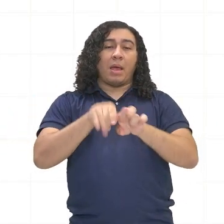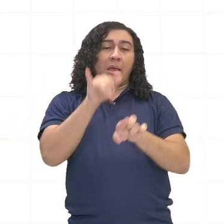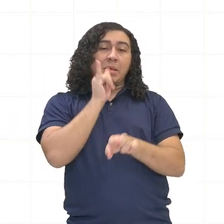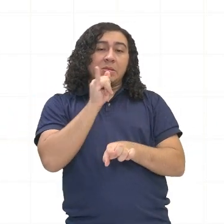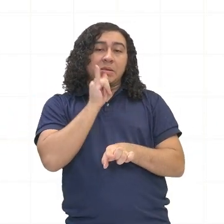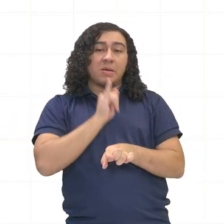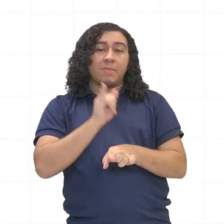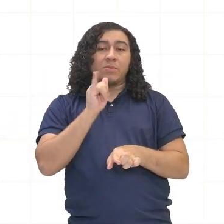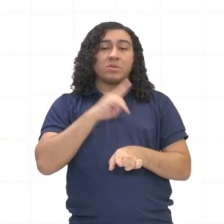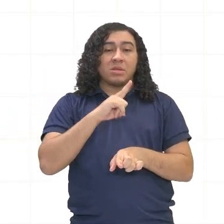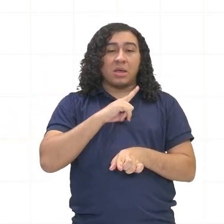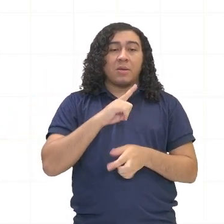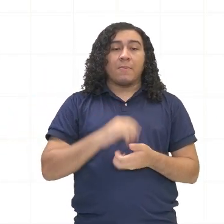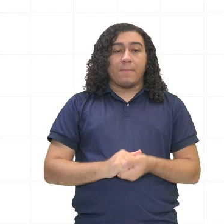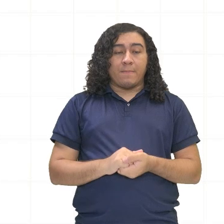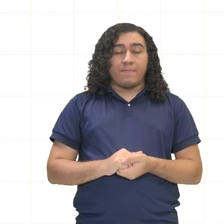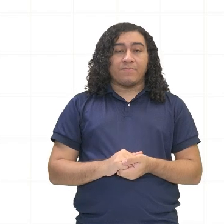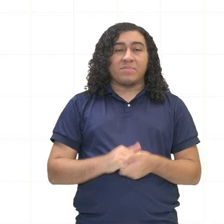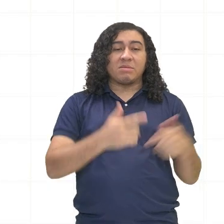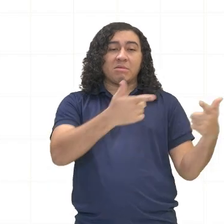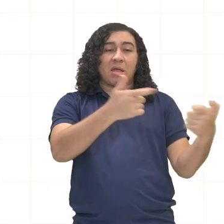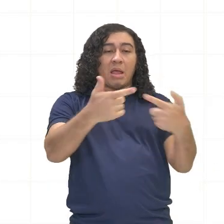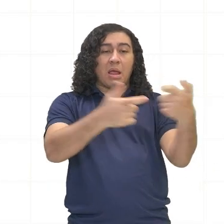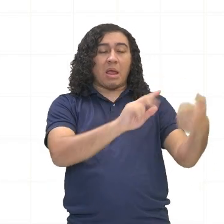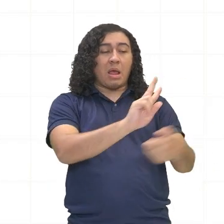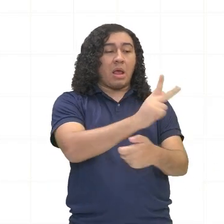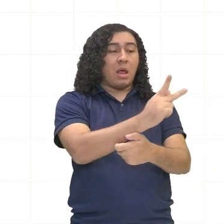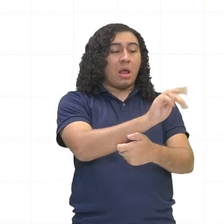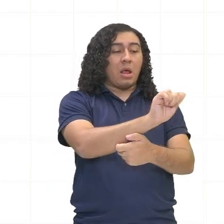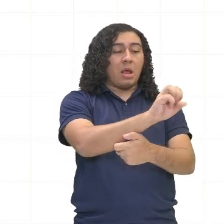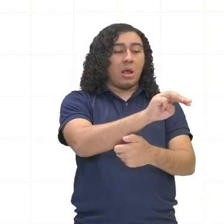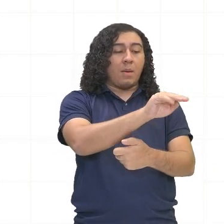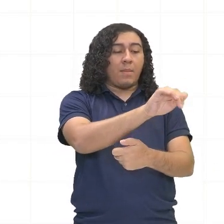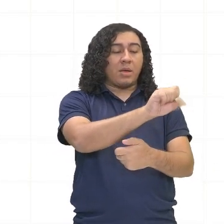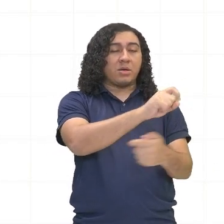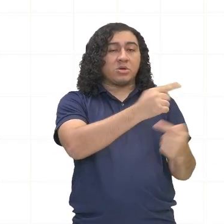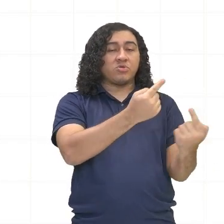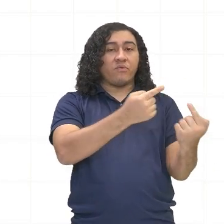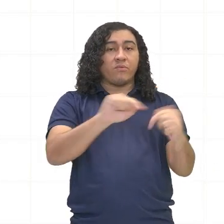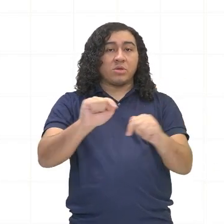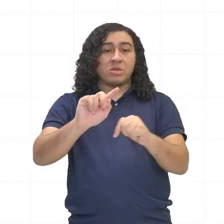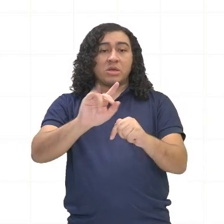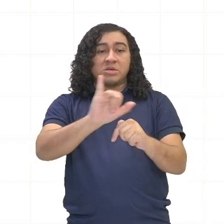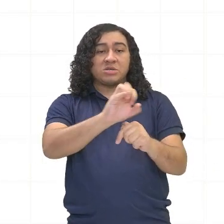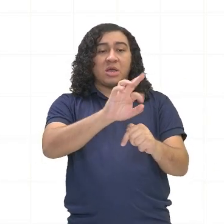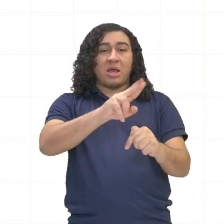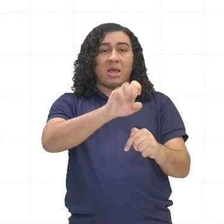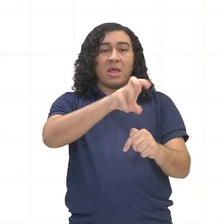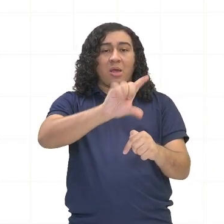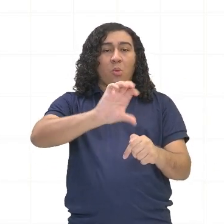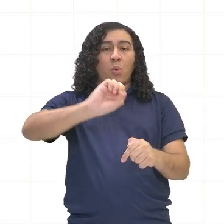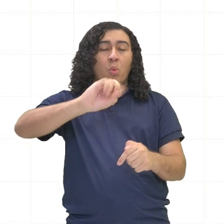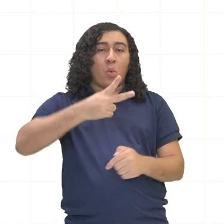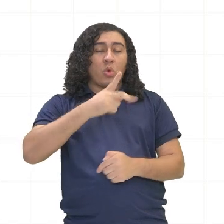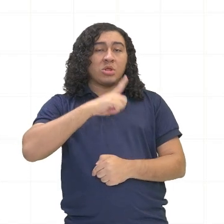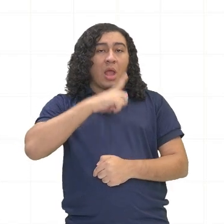versus Israel, que é uma guerra do tempo presente, né? Ou a guerra entre a Rússia e a